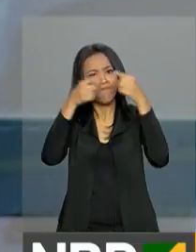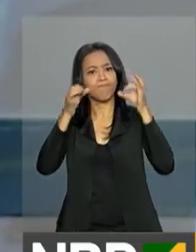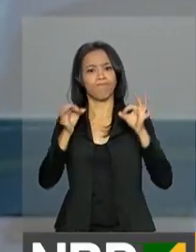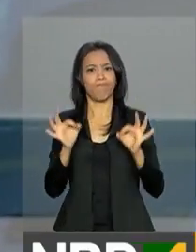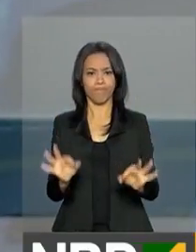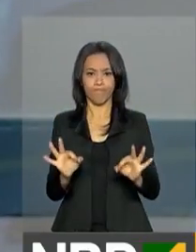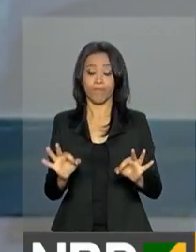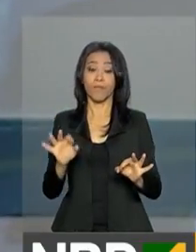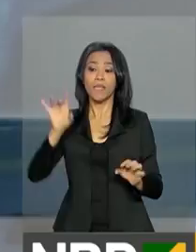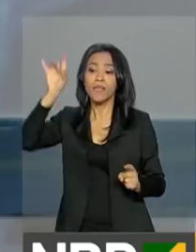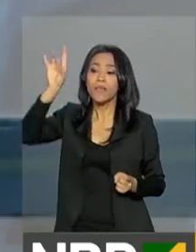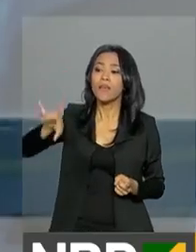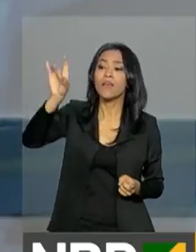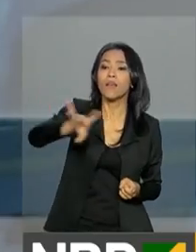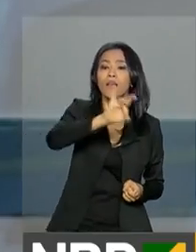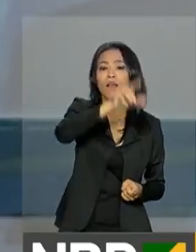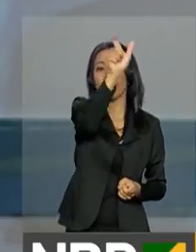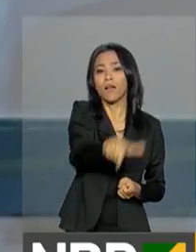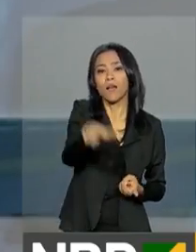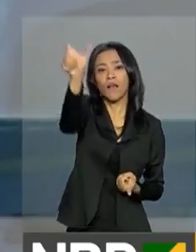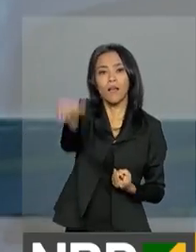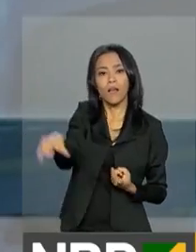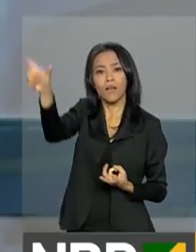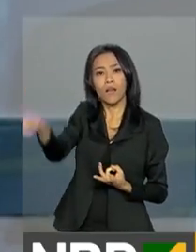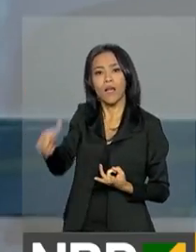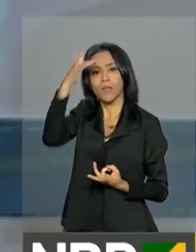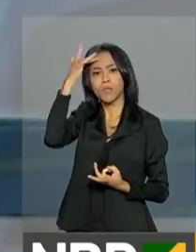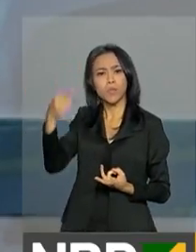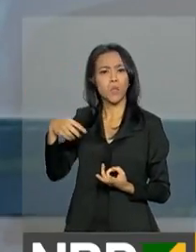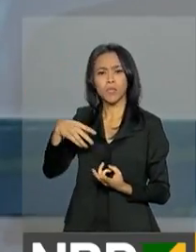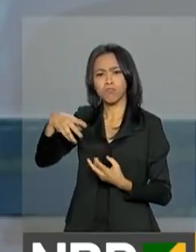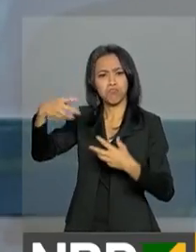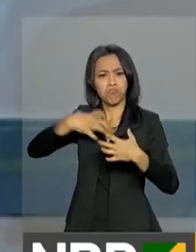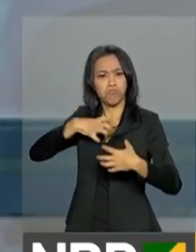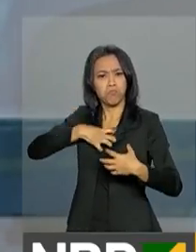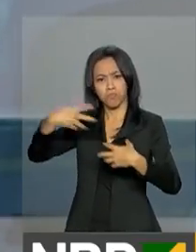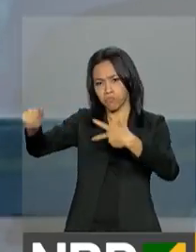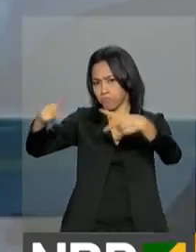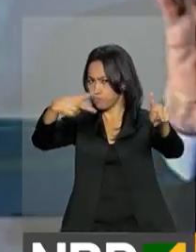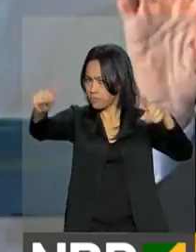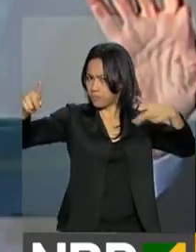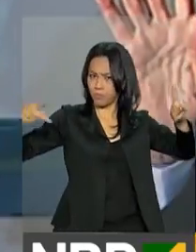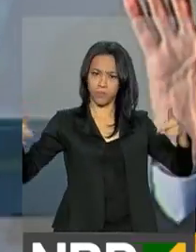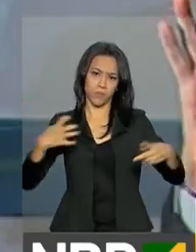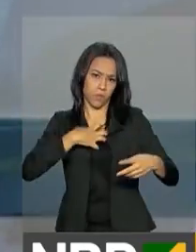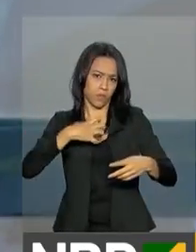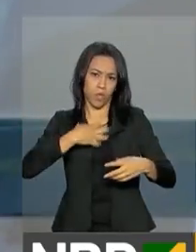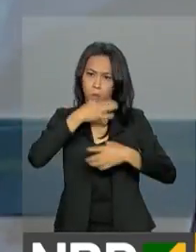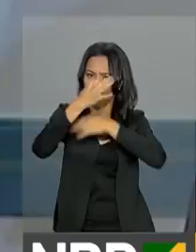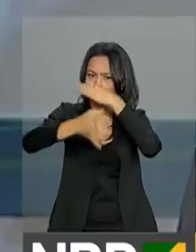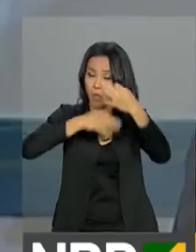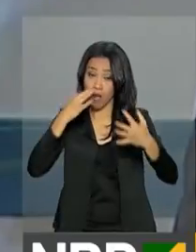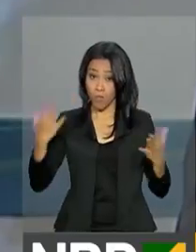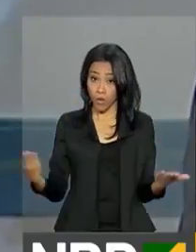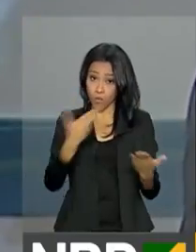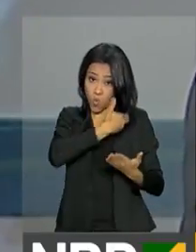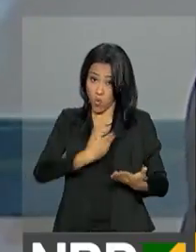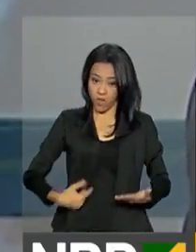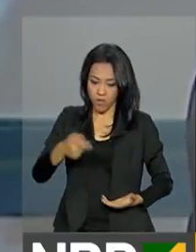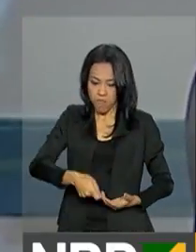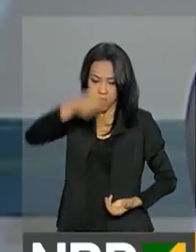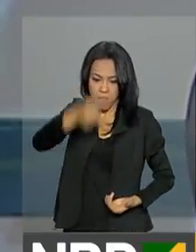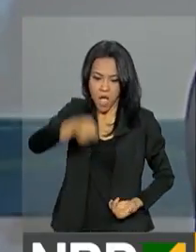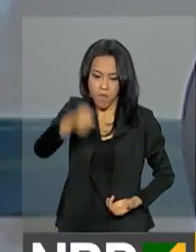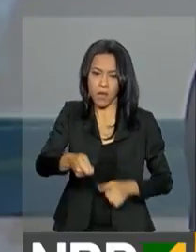cada indivíduo forme livremente as suas convicções. Num Estado totalitário, você tem